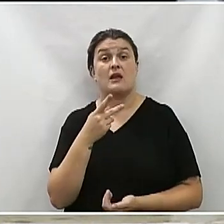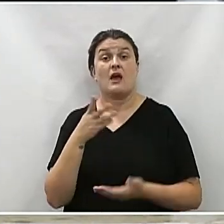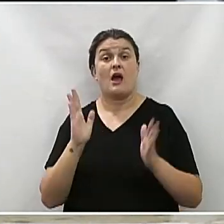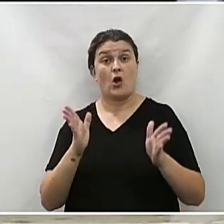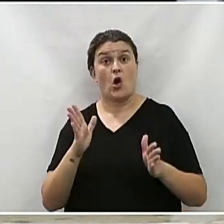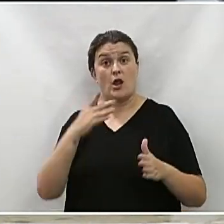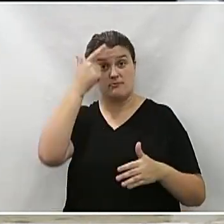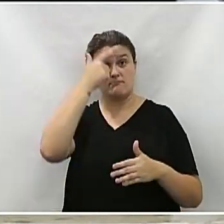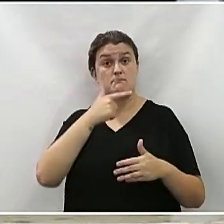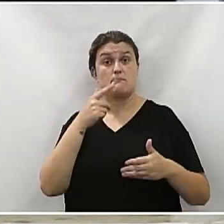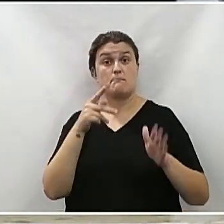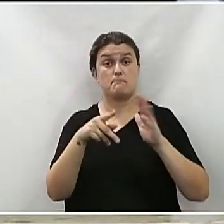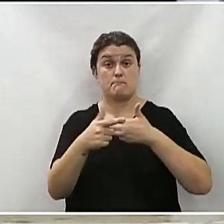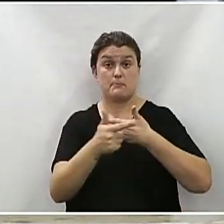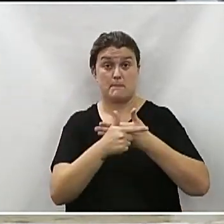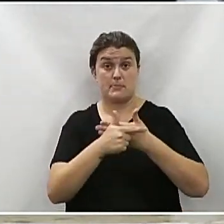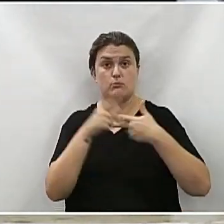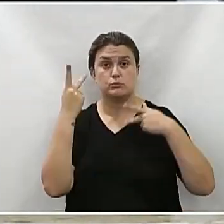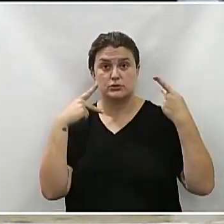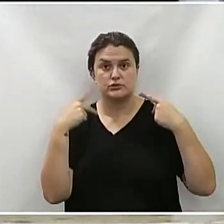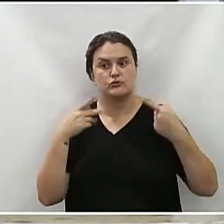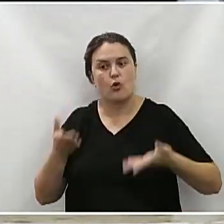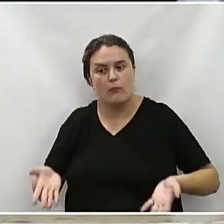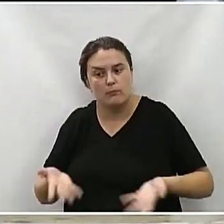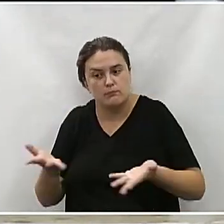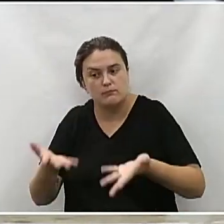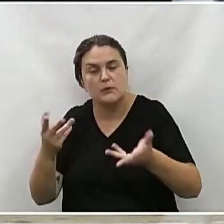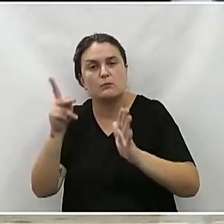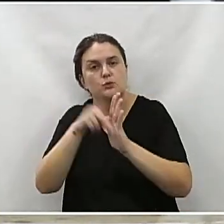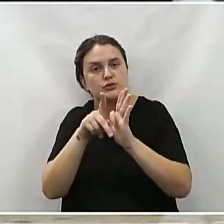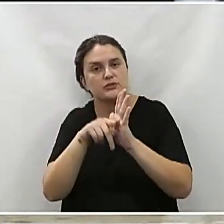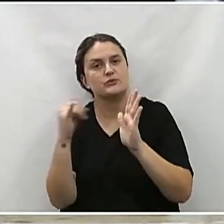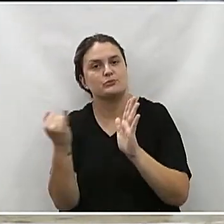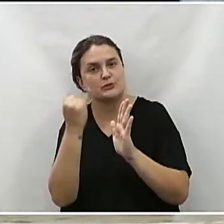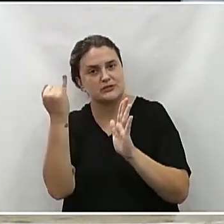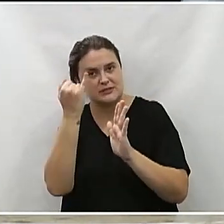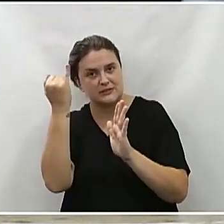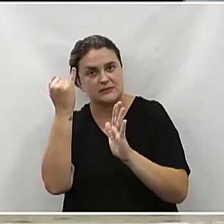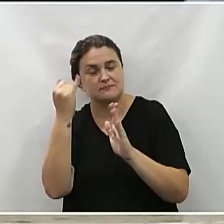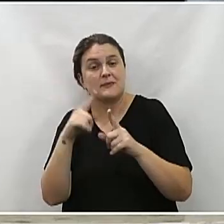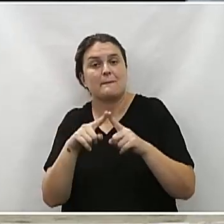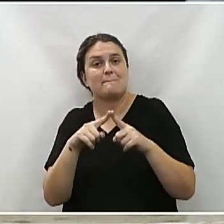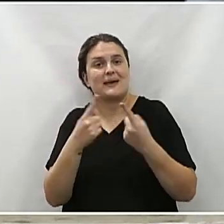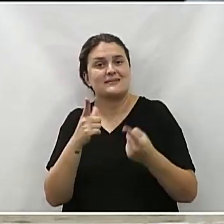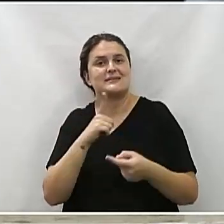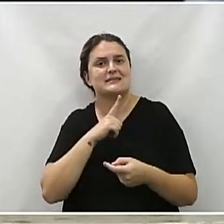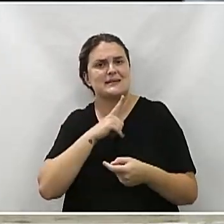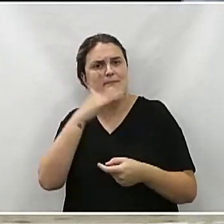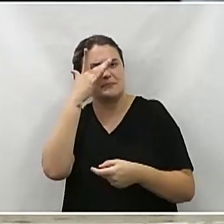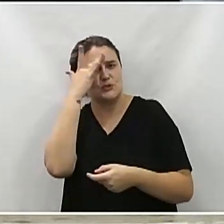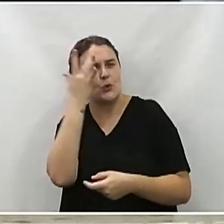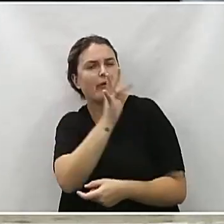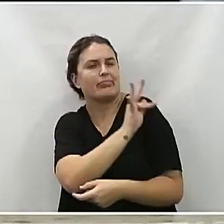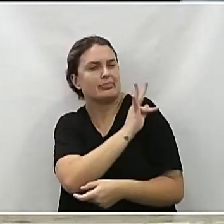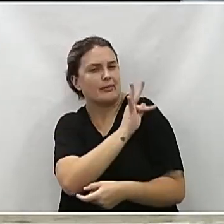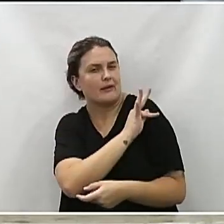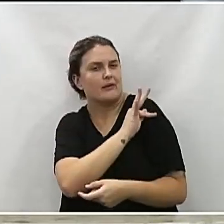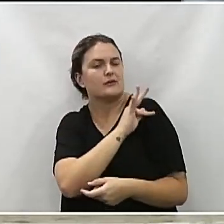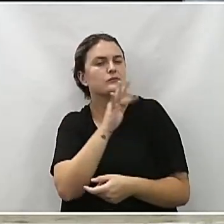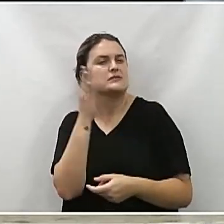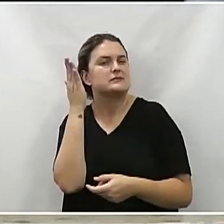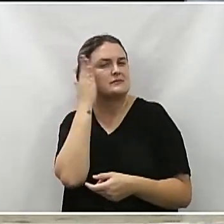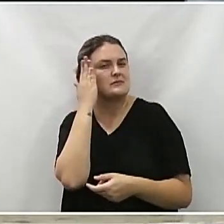político nós corremos atrás para incentivar e trazer projetos importantes para essa casa mas ter técnicos que entendam da